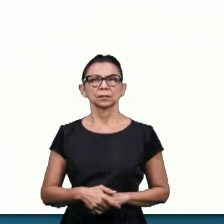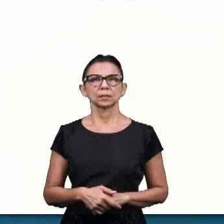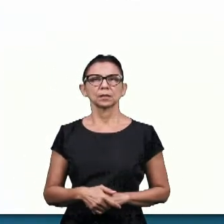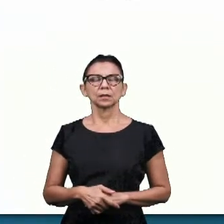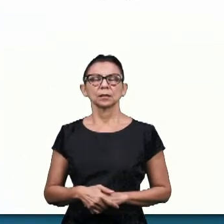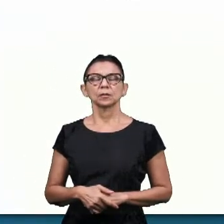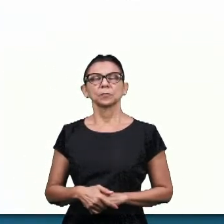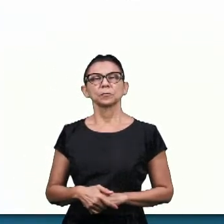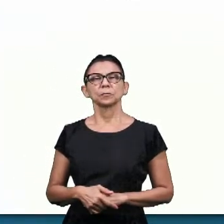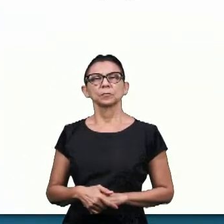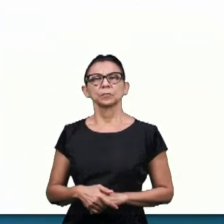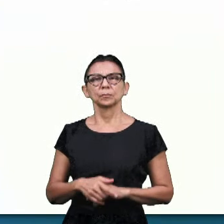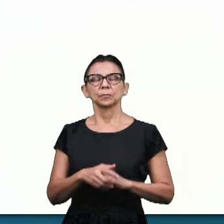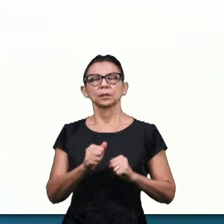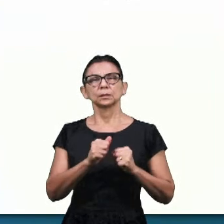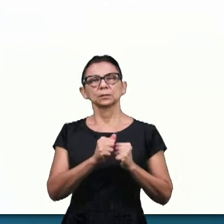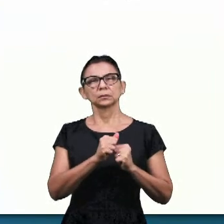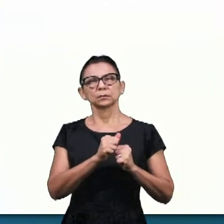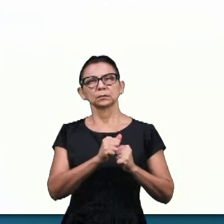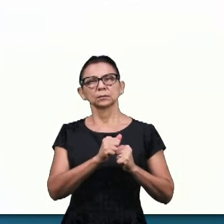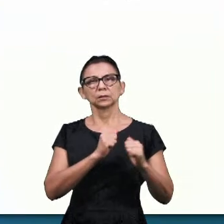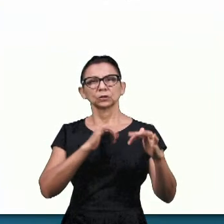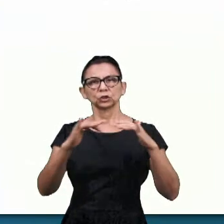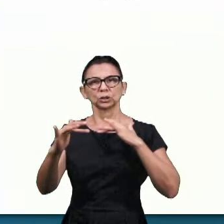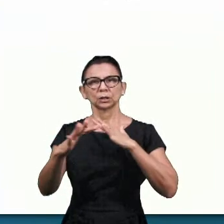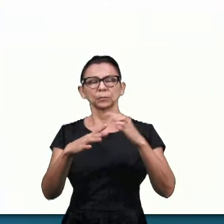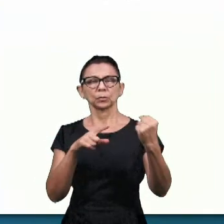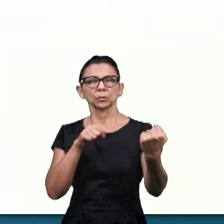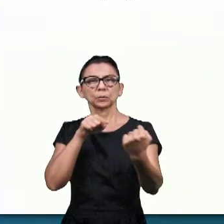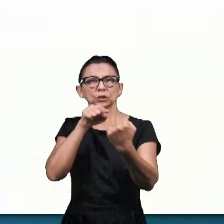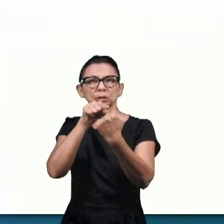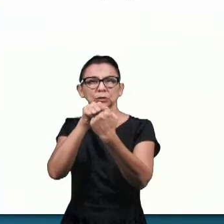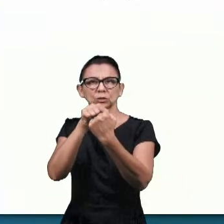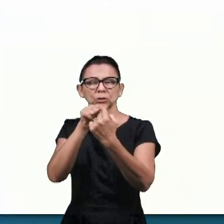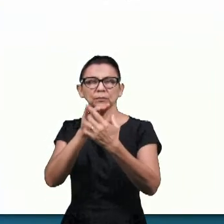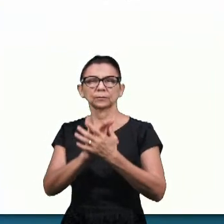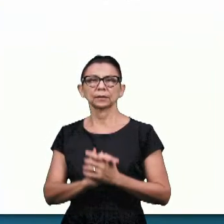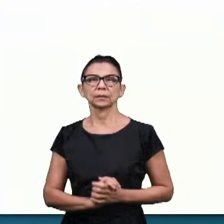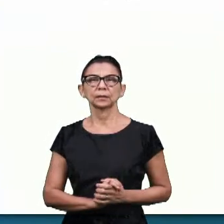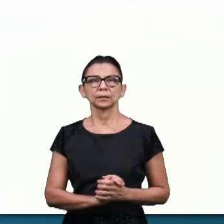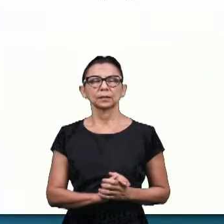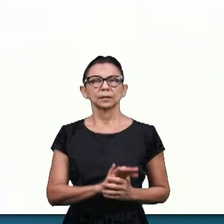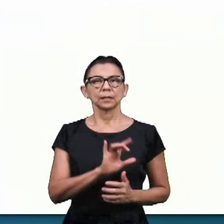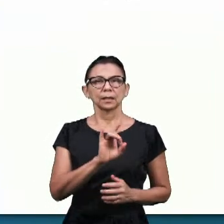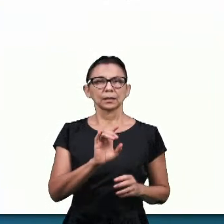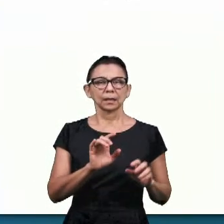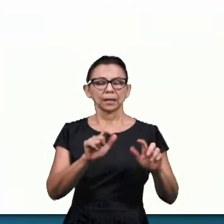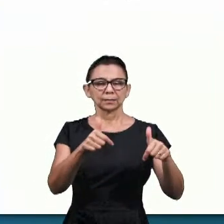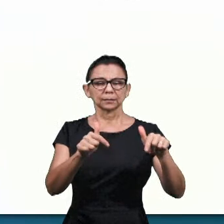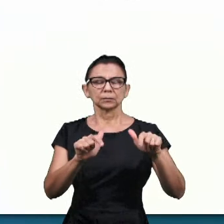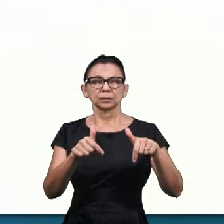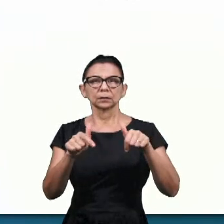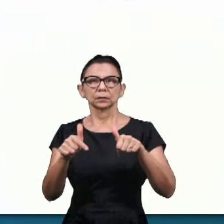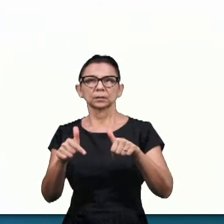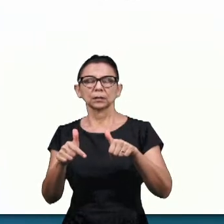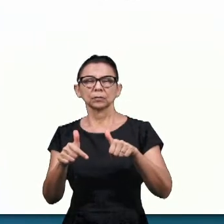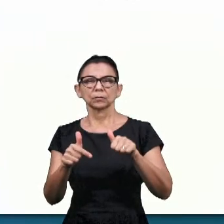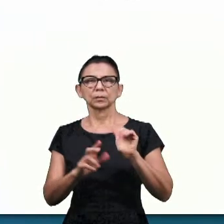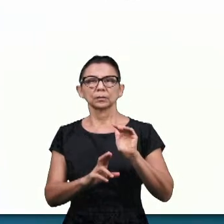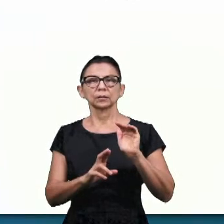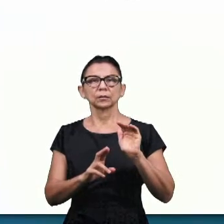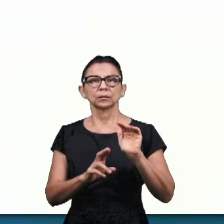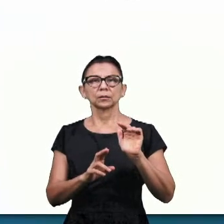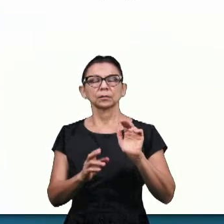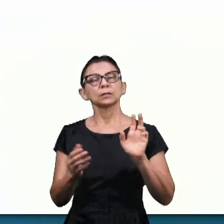dinâmica, a operação de cada elemento está representada por uma letra, nesse quadro aqui embaixo, conforme o quadro